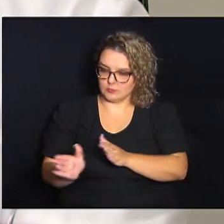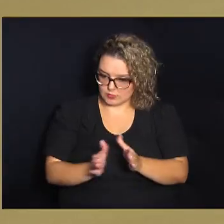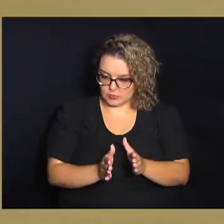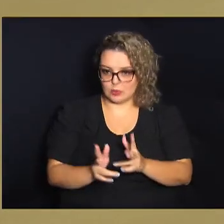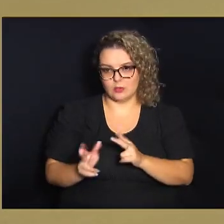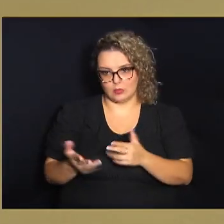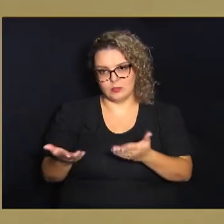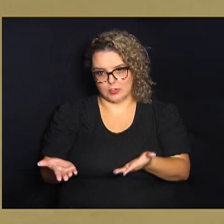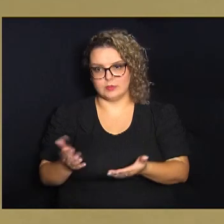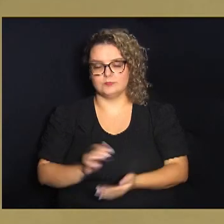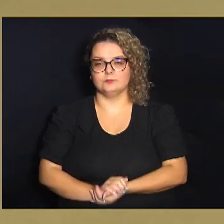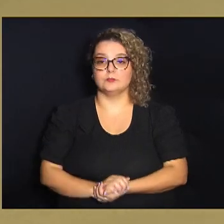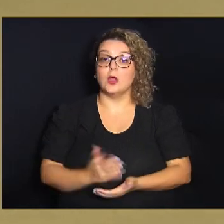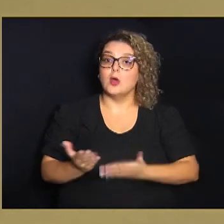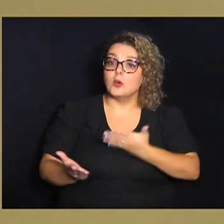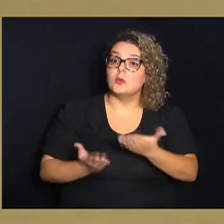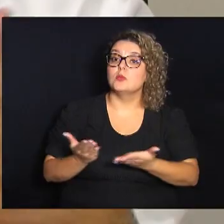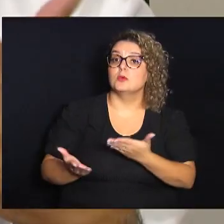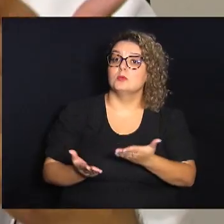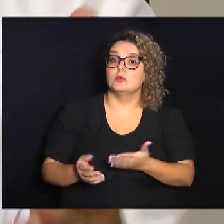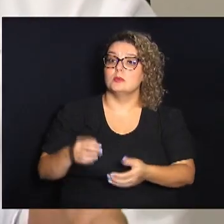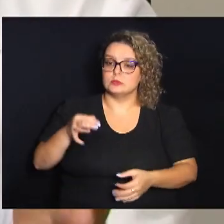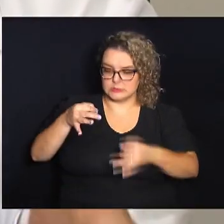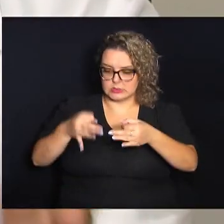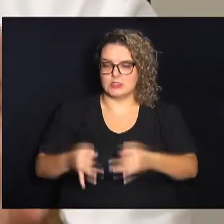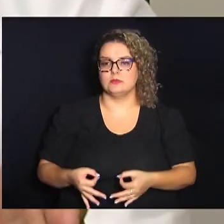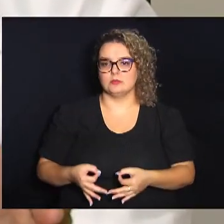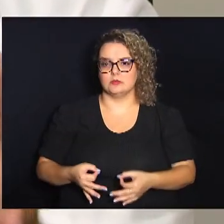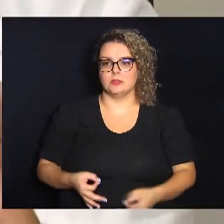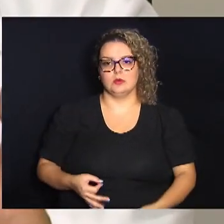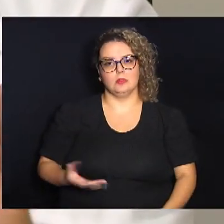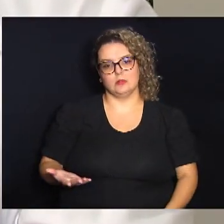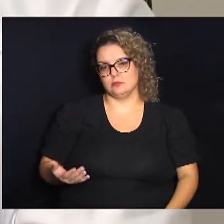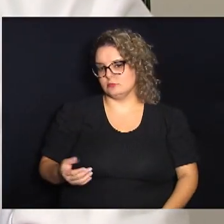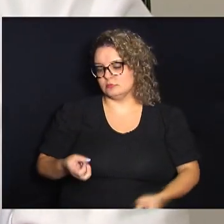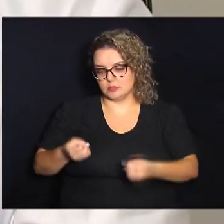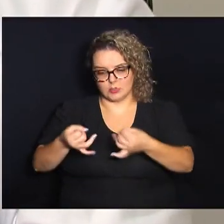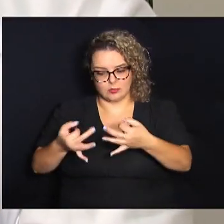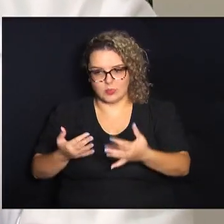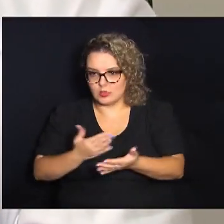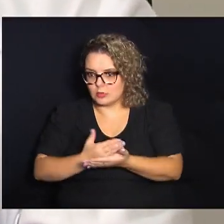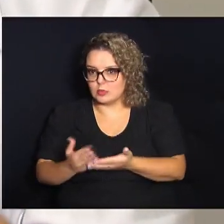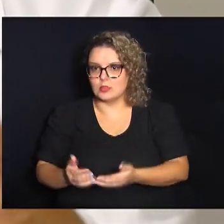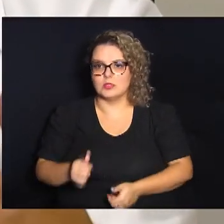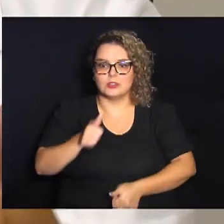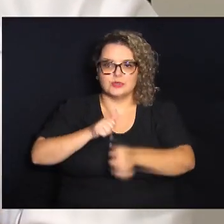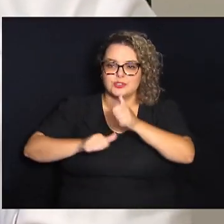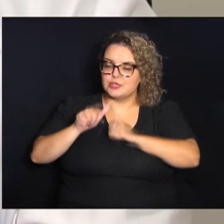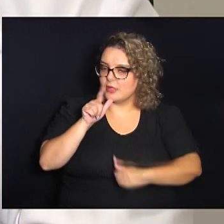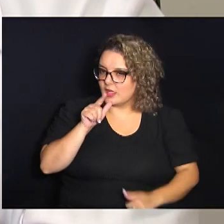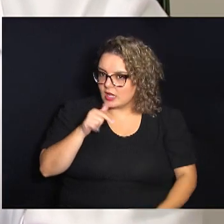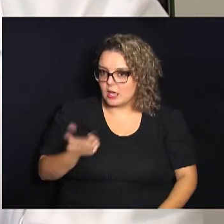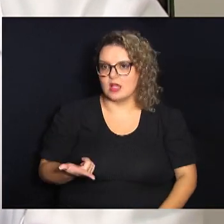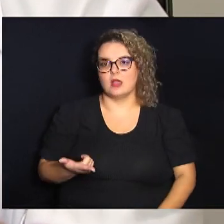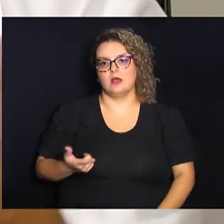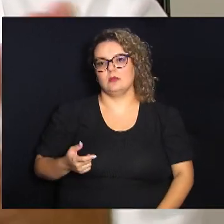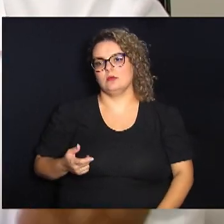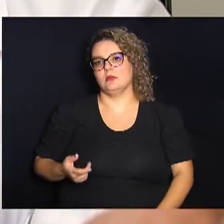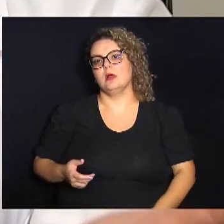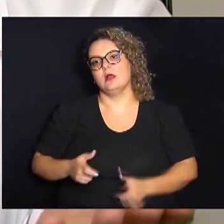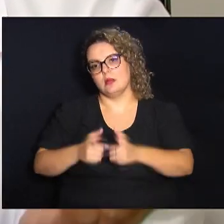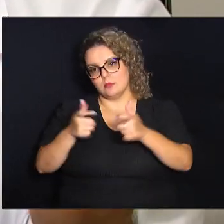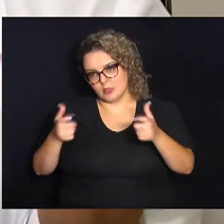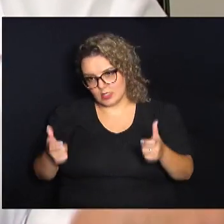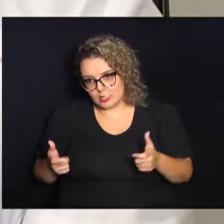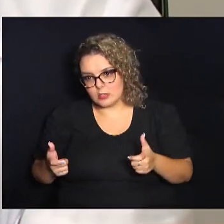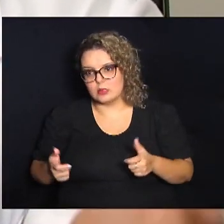tal, né? Os tratamentos são pontuais. Que vai tanto desde uma orientação inicial de hidratação, que para a maioria dos casos vai ser